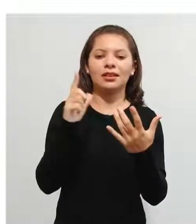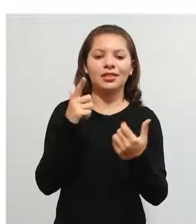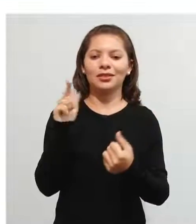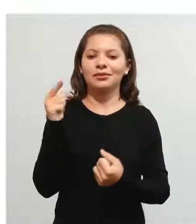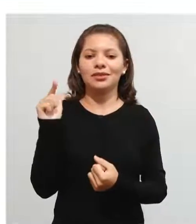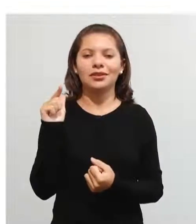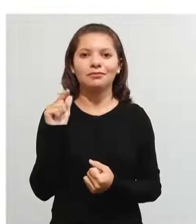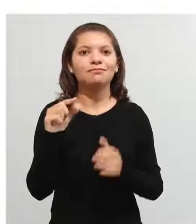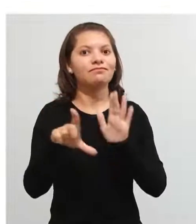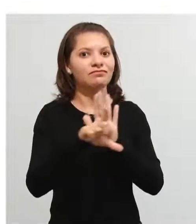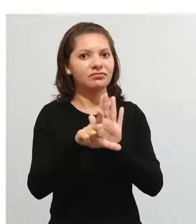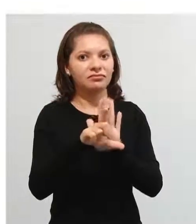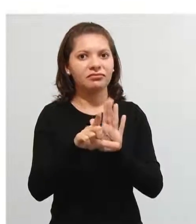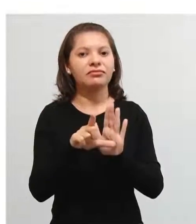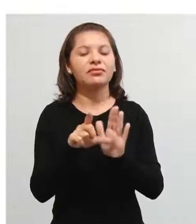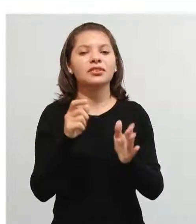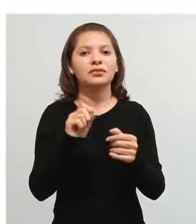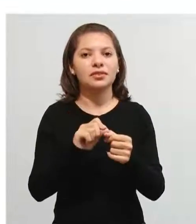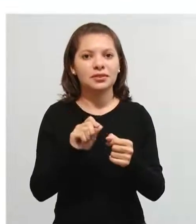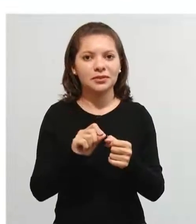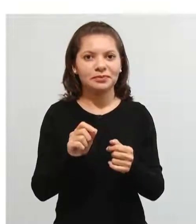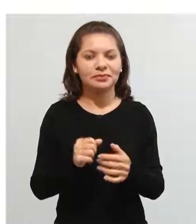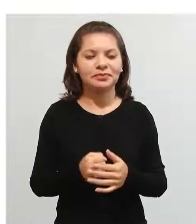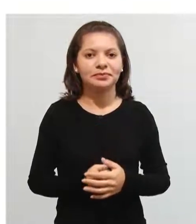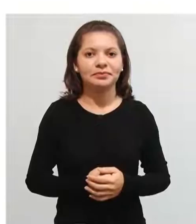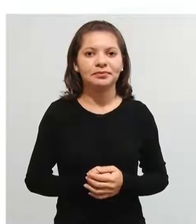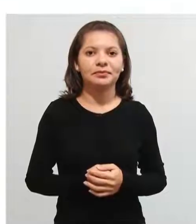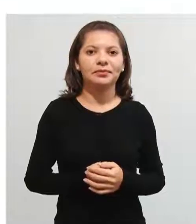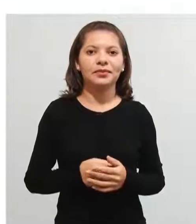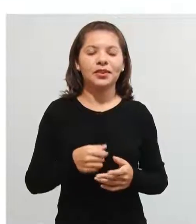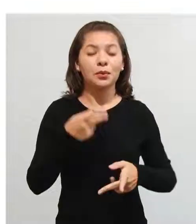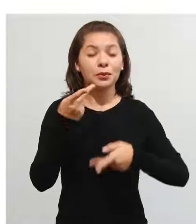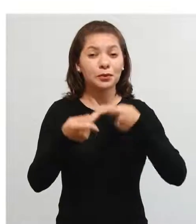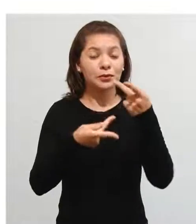exatamente o que a lei está mandando, tá? E quando a gente fala em